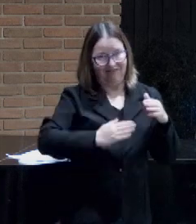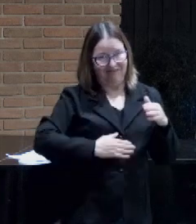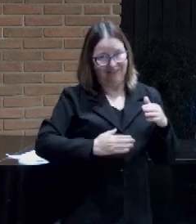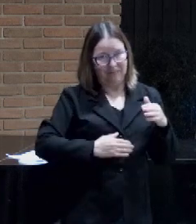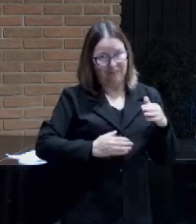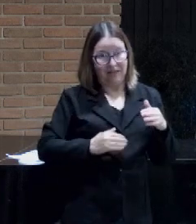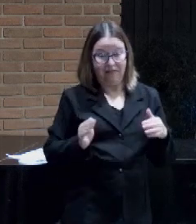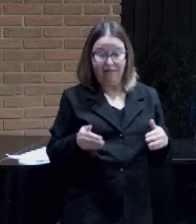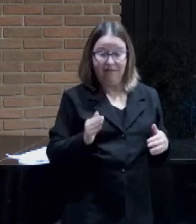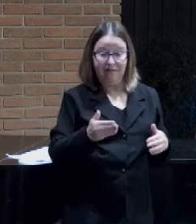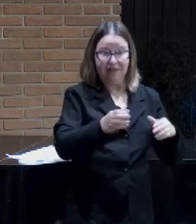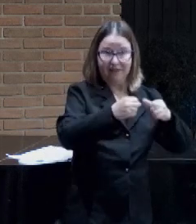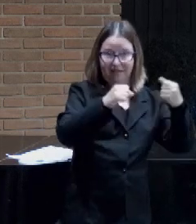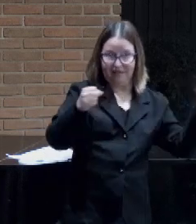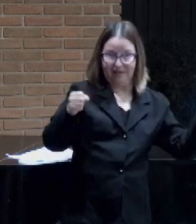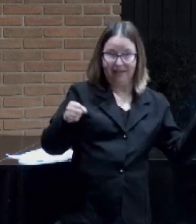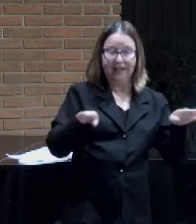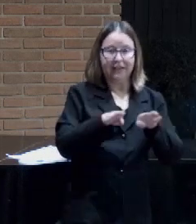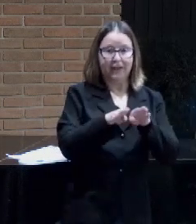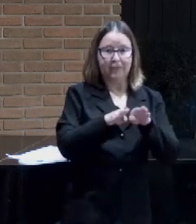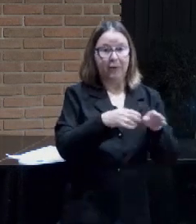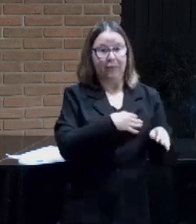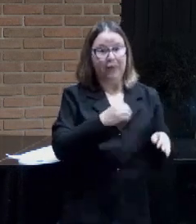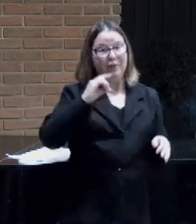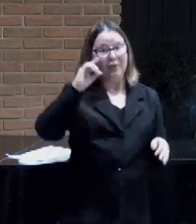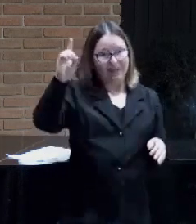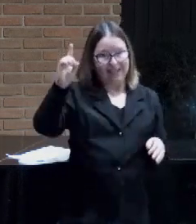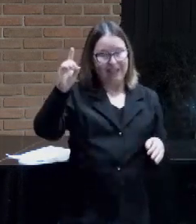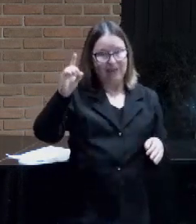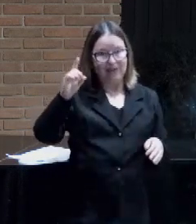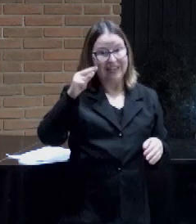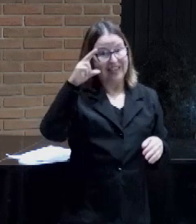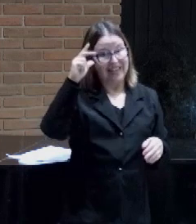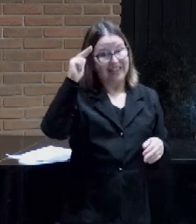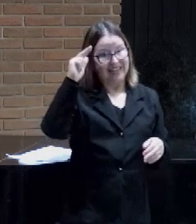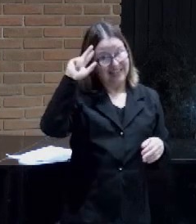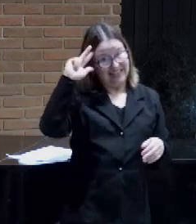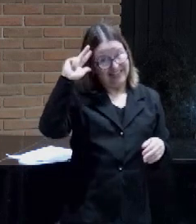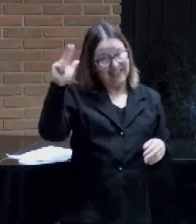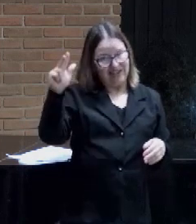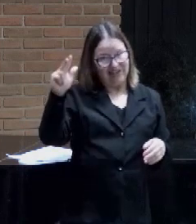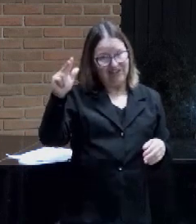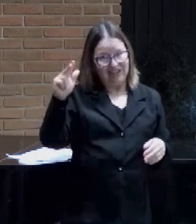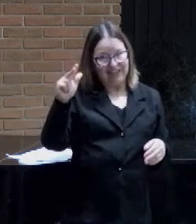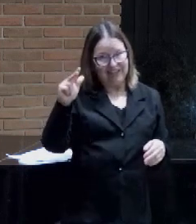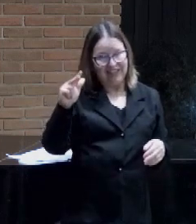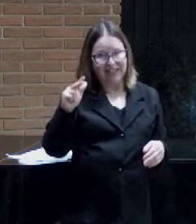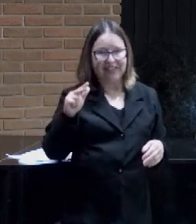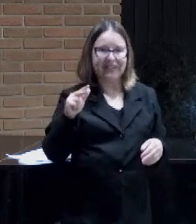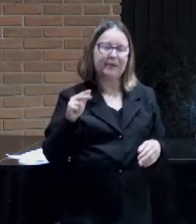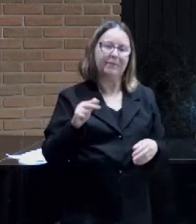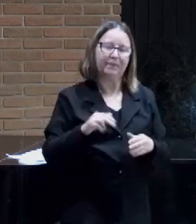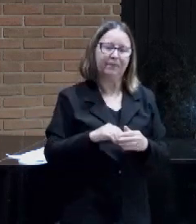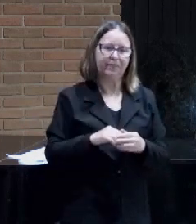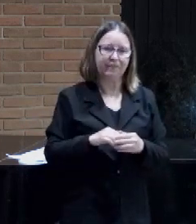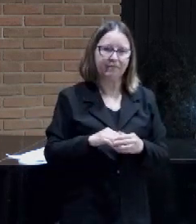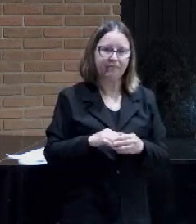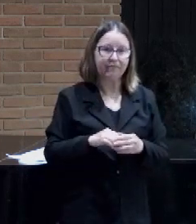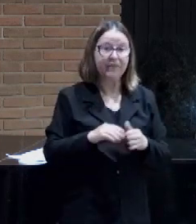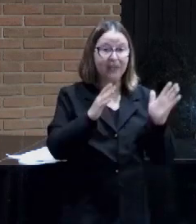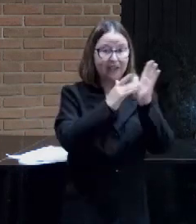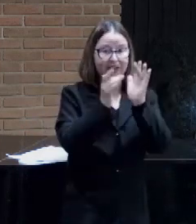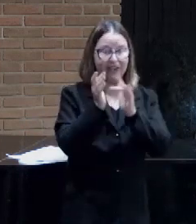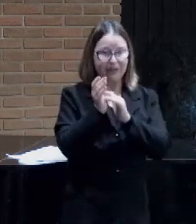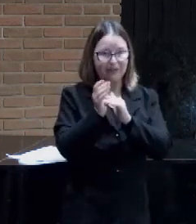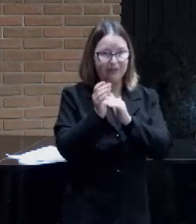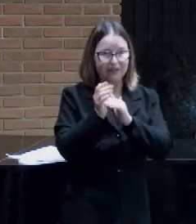foi o que Jesus disse. Ou seja, assim como Jonas padeceu e 3 dias ficou na barriga do peixe, Jesus padeceu e ficou 3